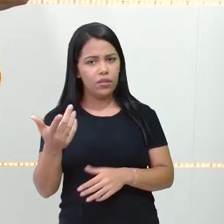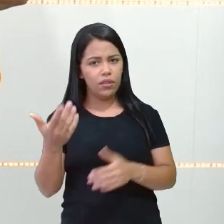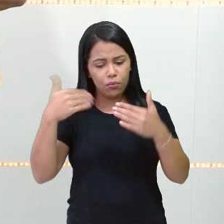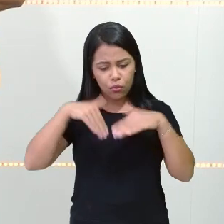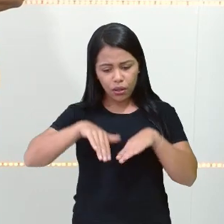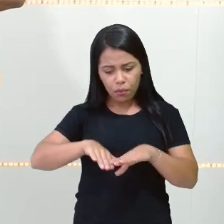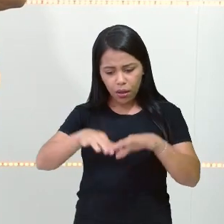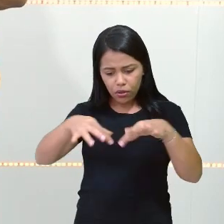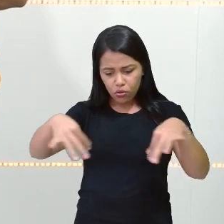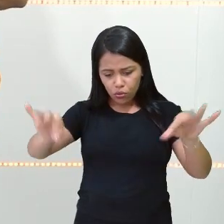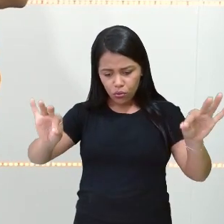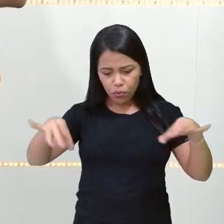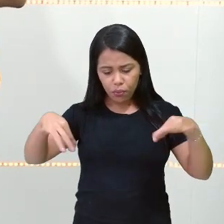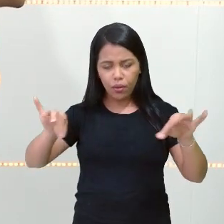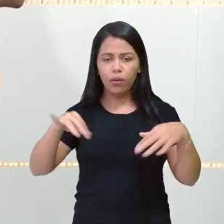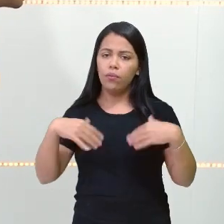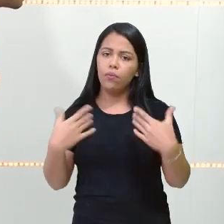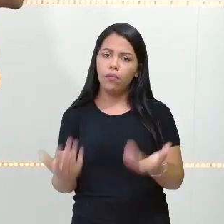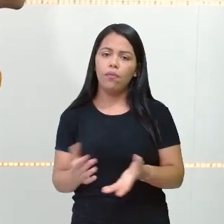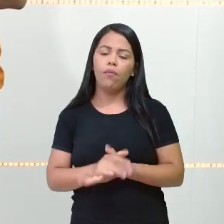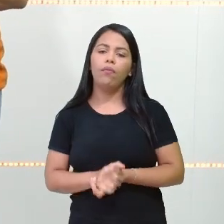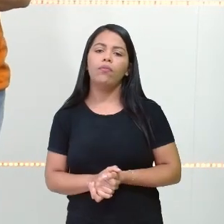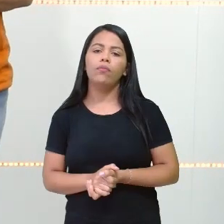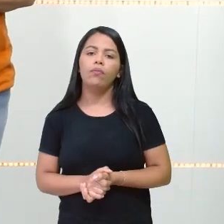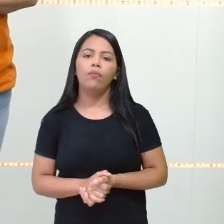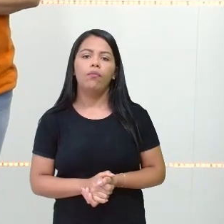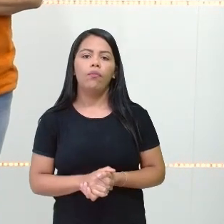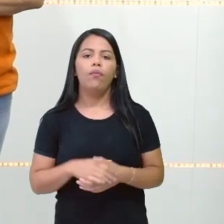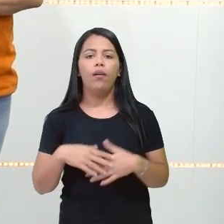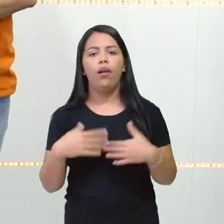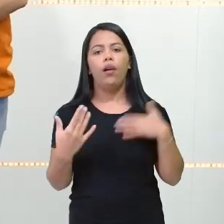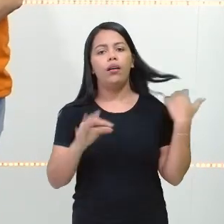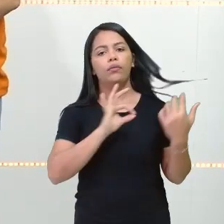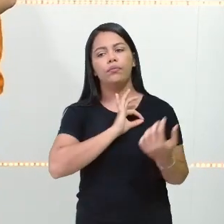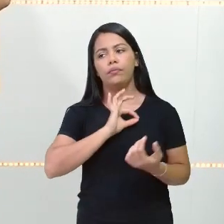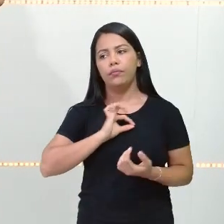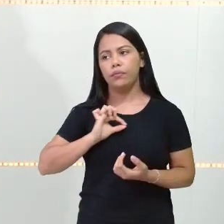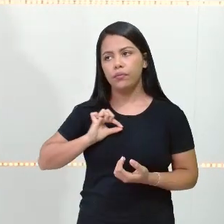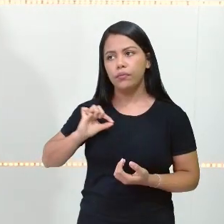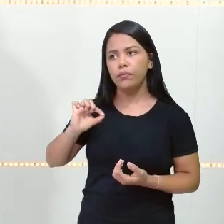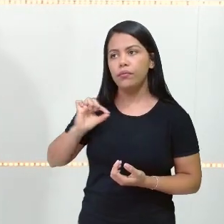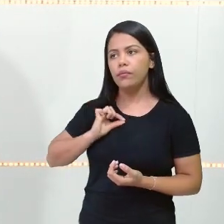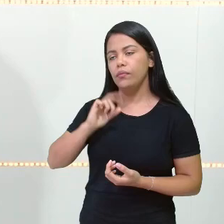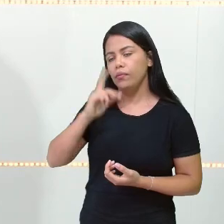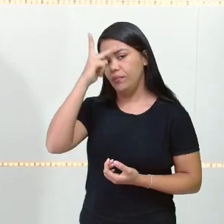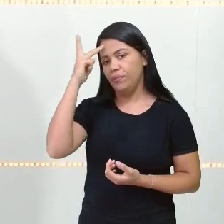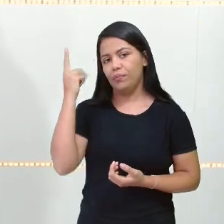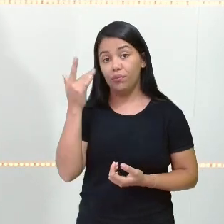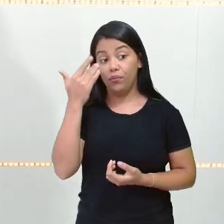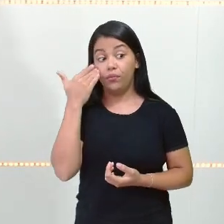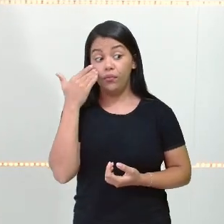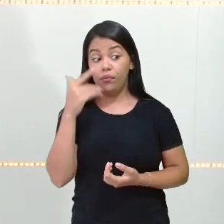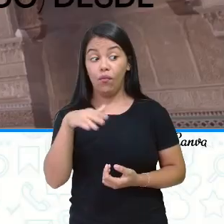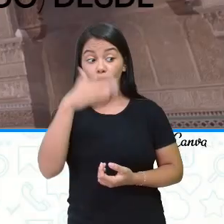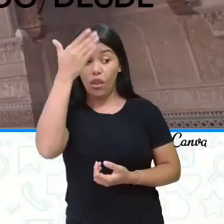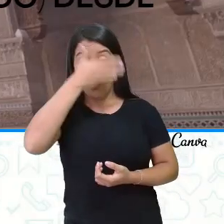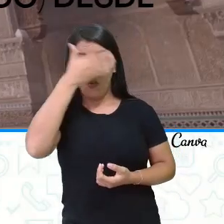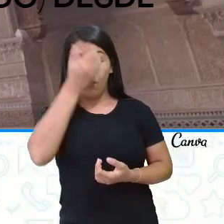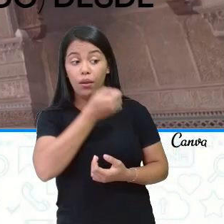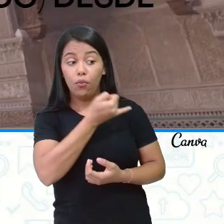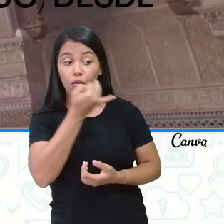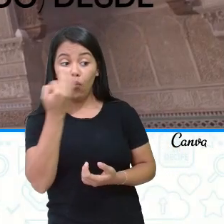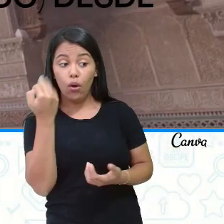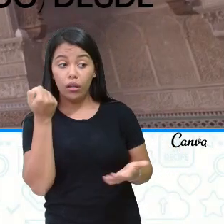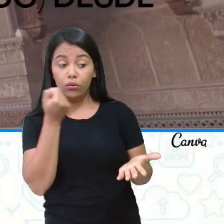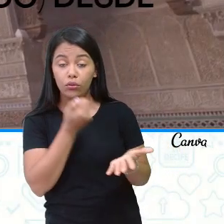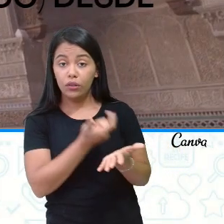é, as pérolas elas são comercializadas por baixo dos panos, que é para ninguém saber por quanto você